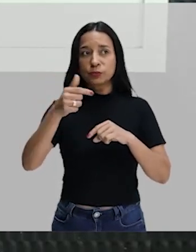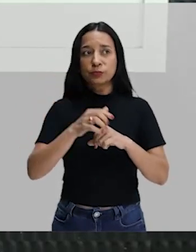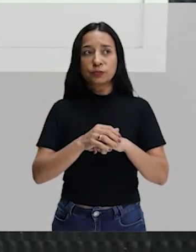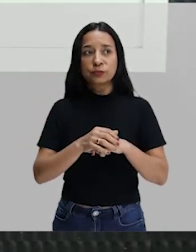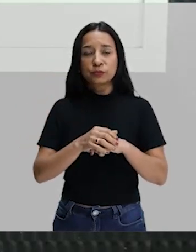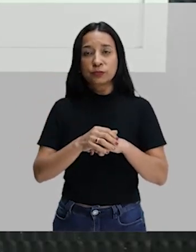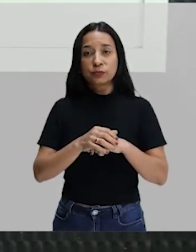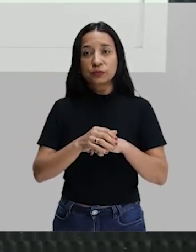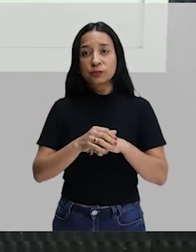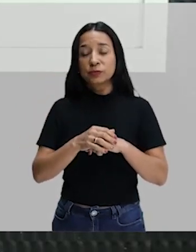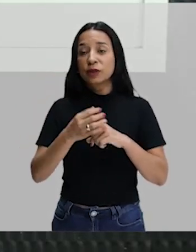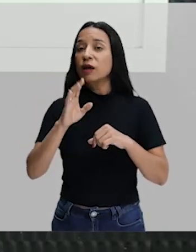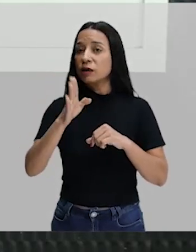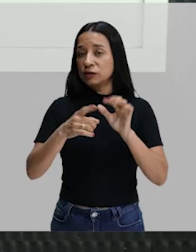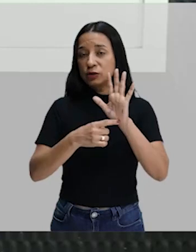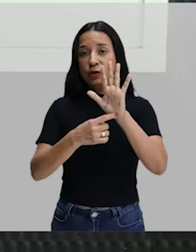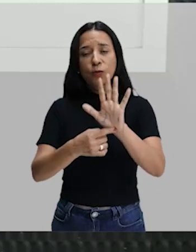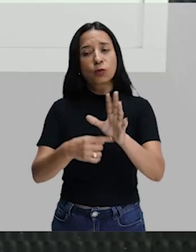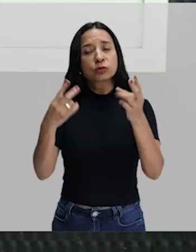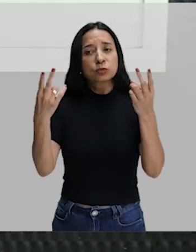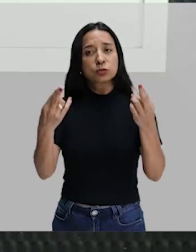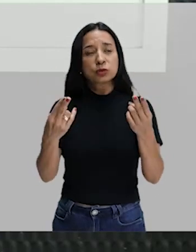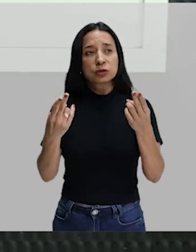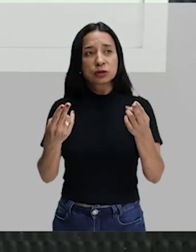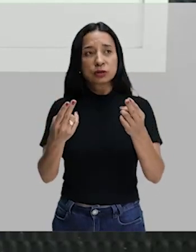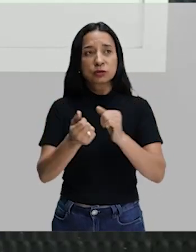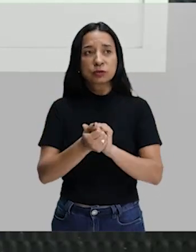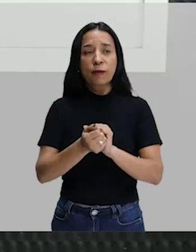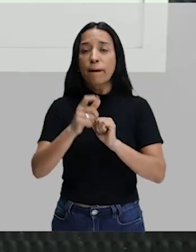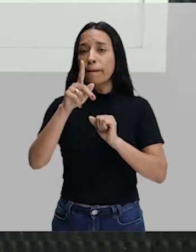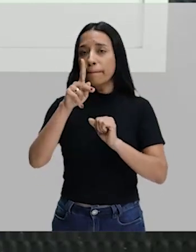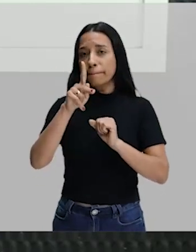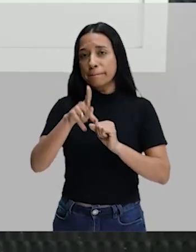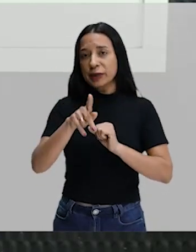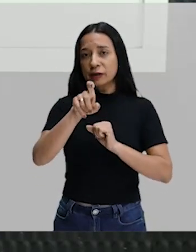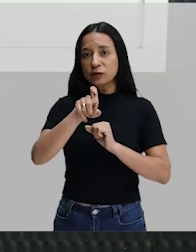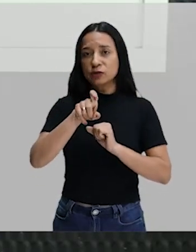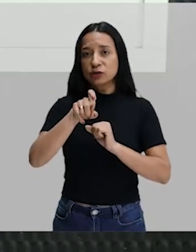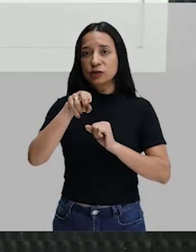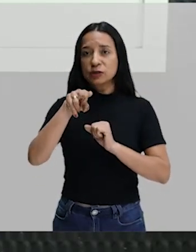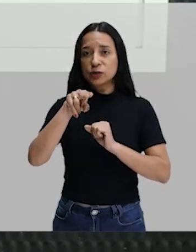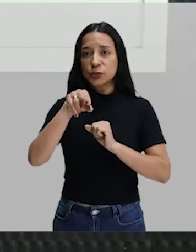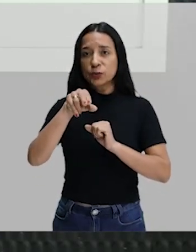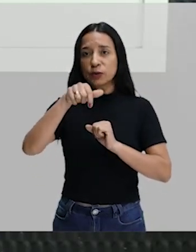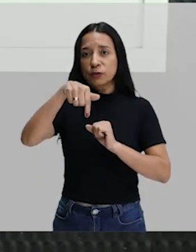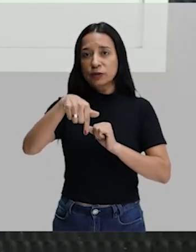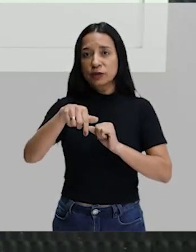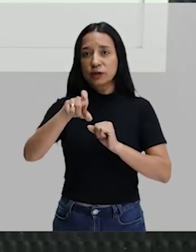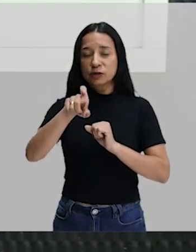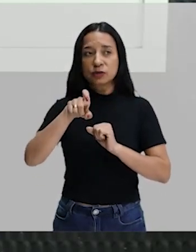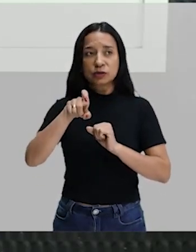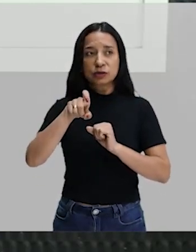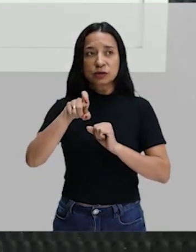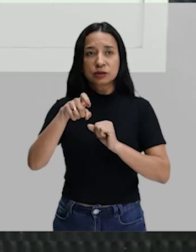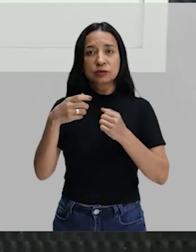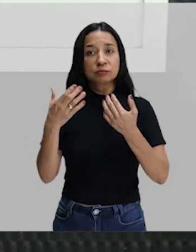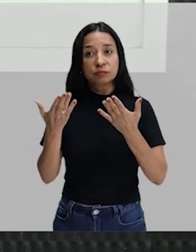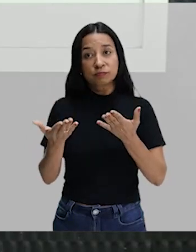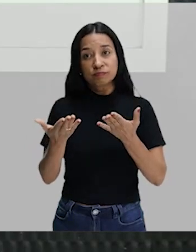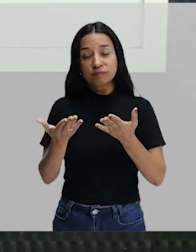ele vai ser igual, ele vai ser idêntico ao polinômio qx. Ora, aqui a gente não